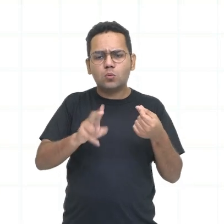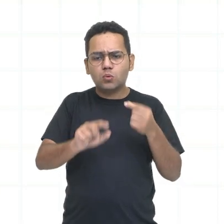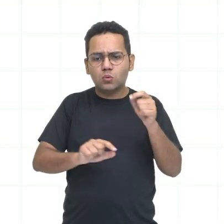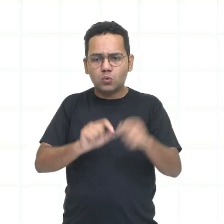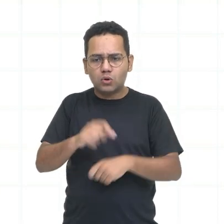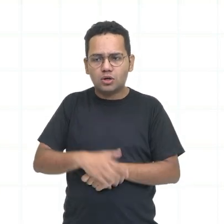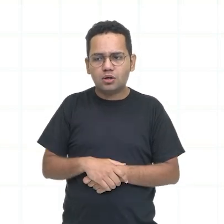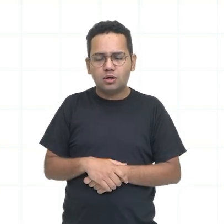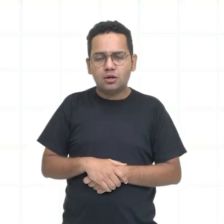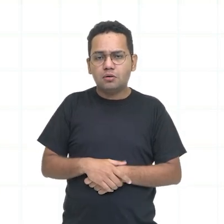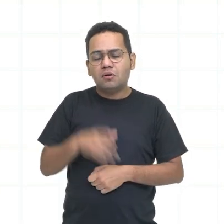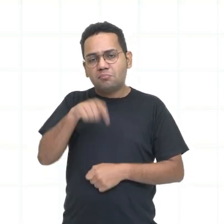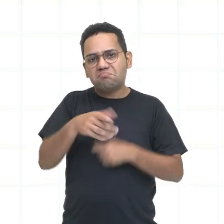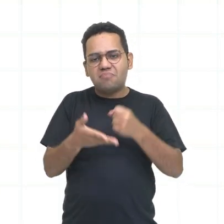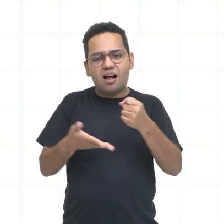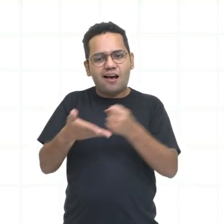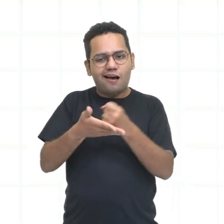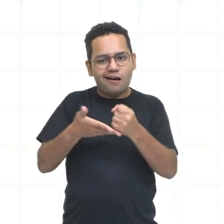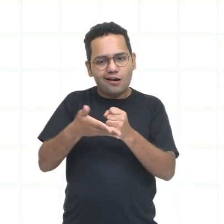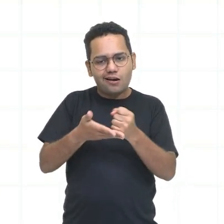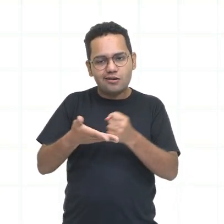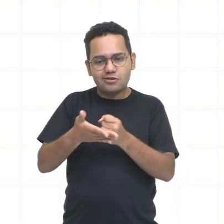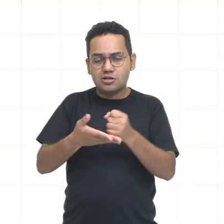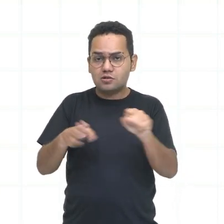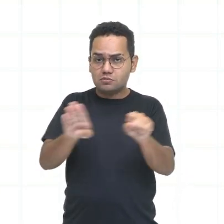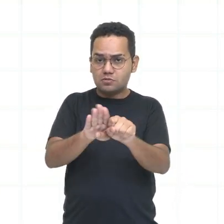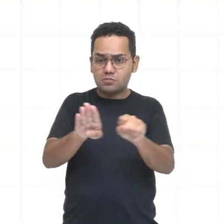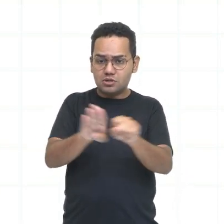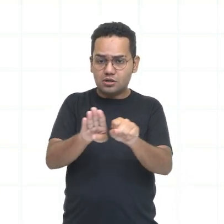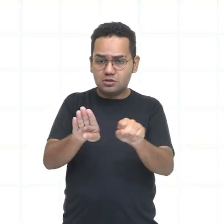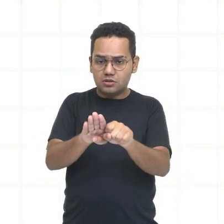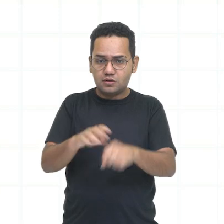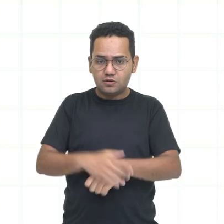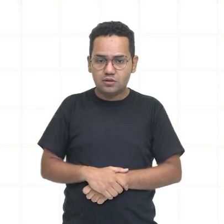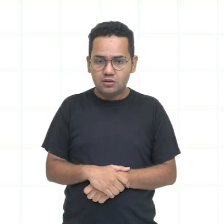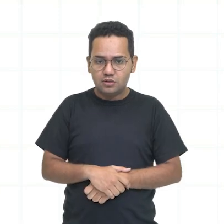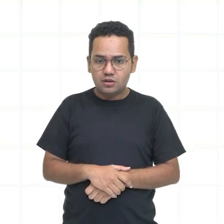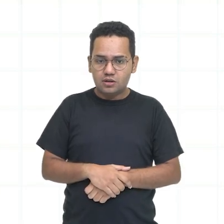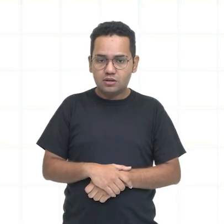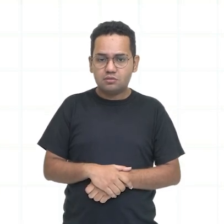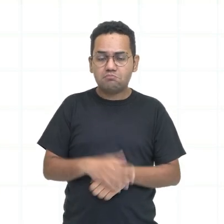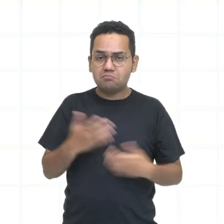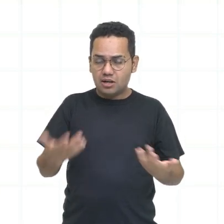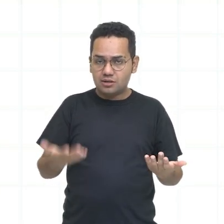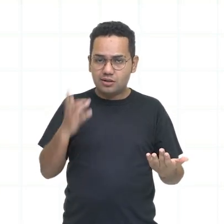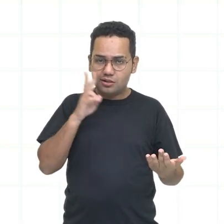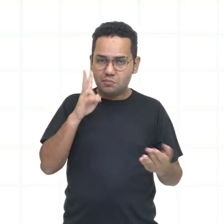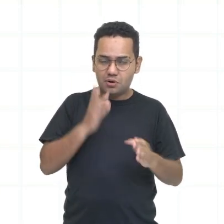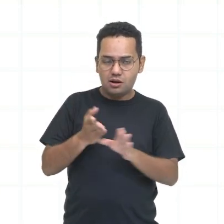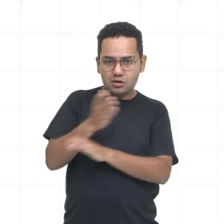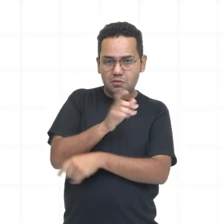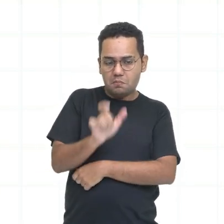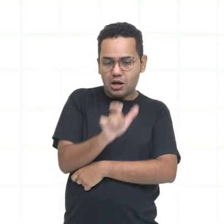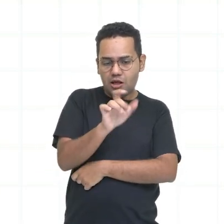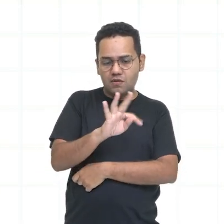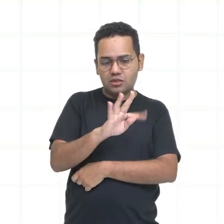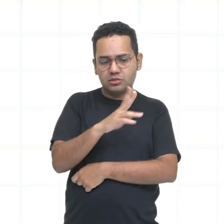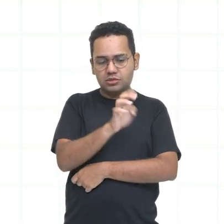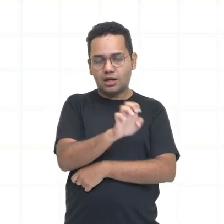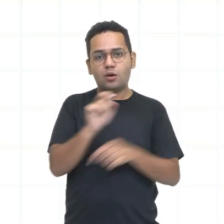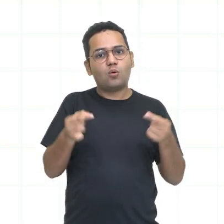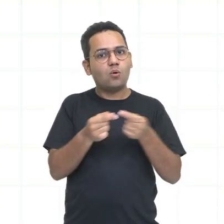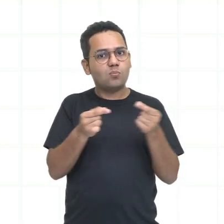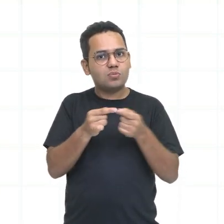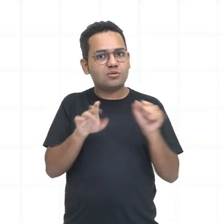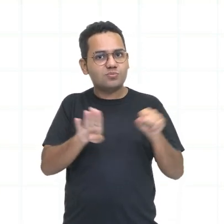genérica a respeito do substantivo. Aqui ele difere do the, que eu utilizo para mostrar exatamente qual é o substantivo.